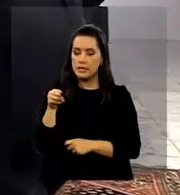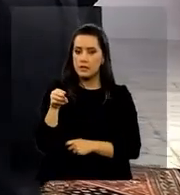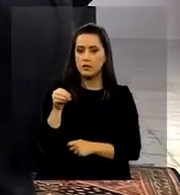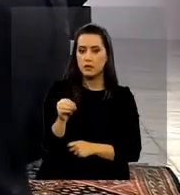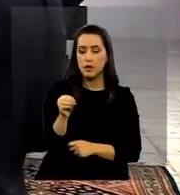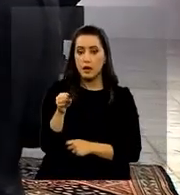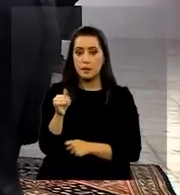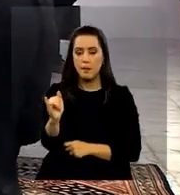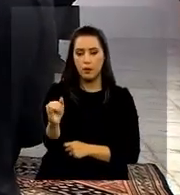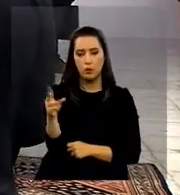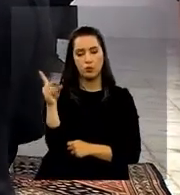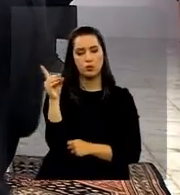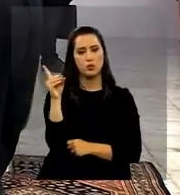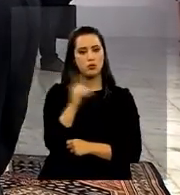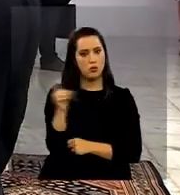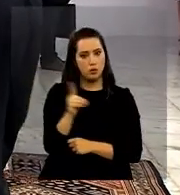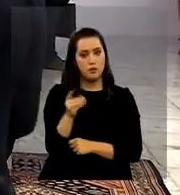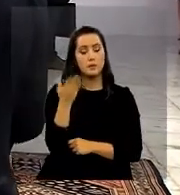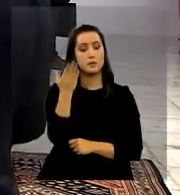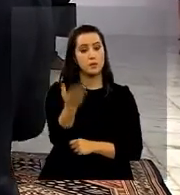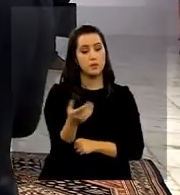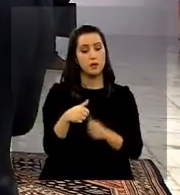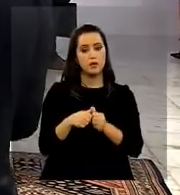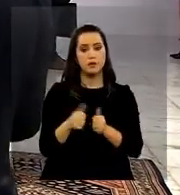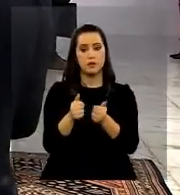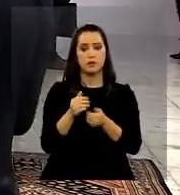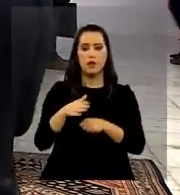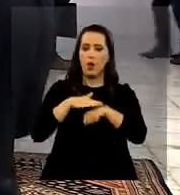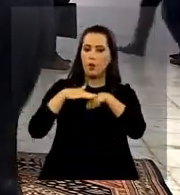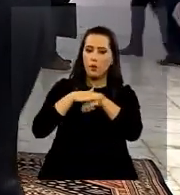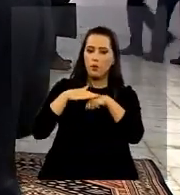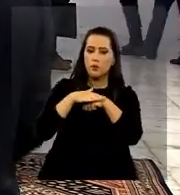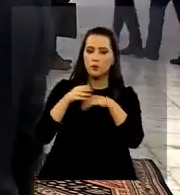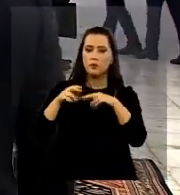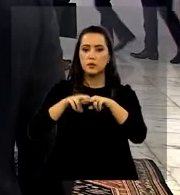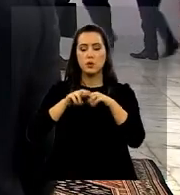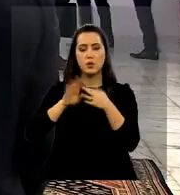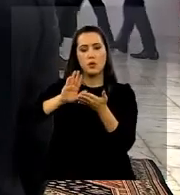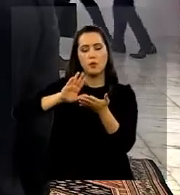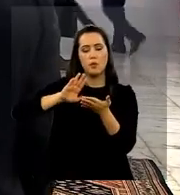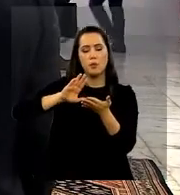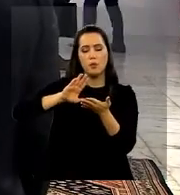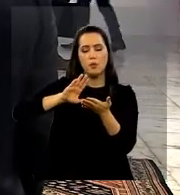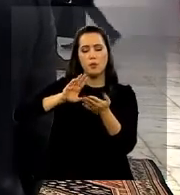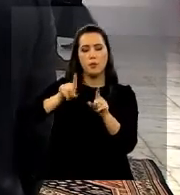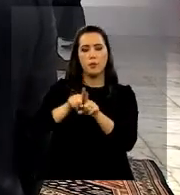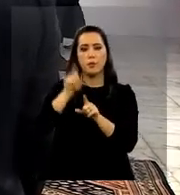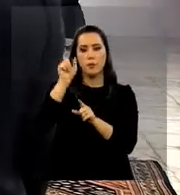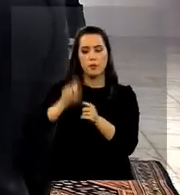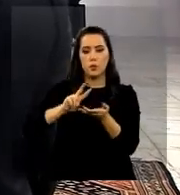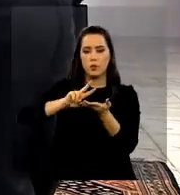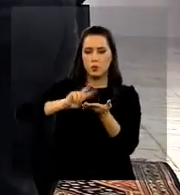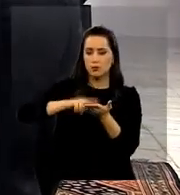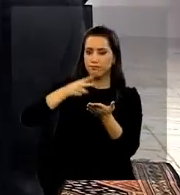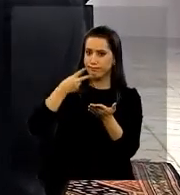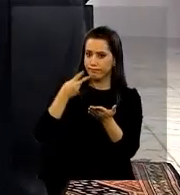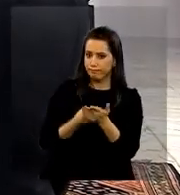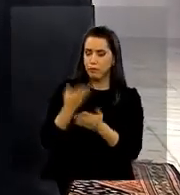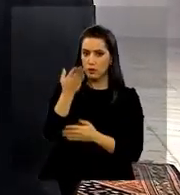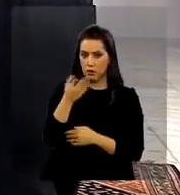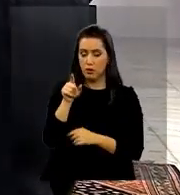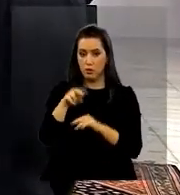dólares. Ele está conversando por meio de um intérprete com o presidente Jair